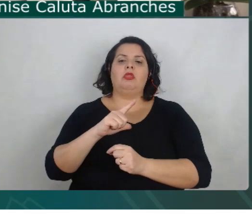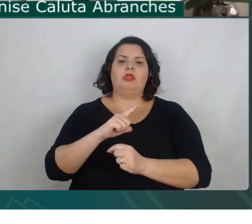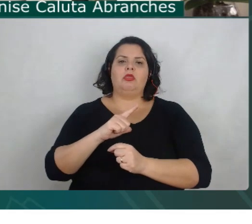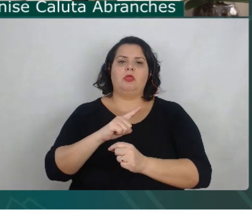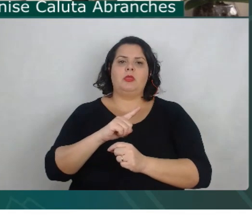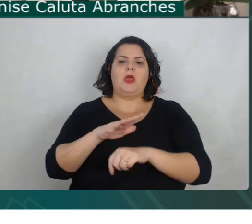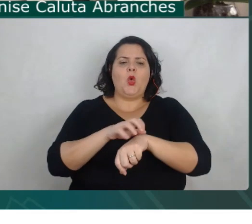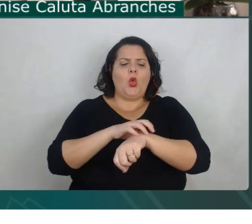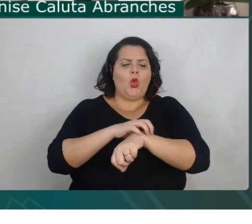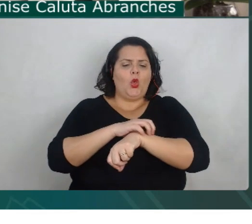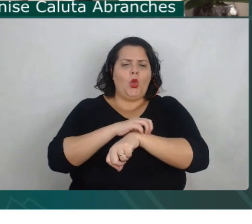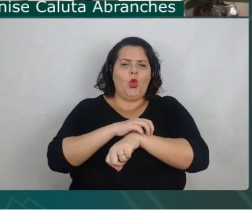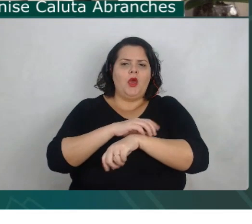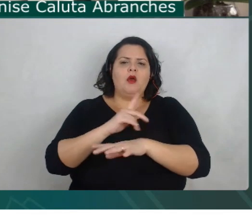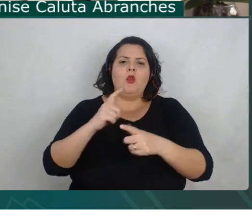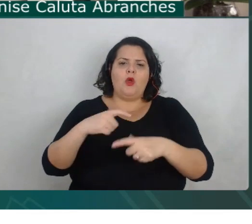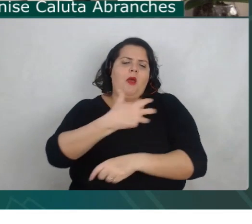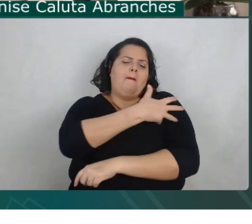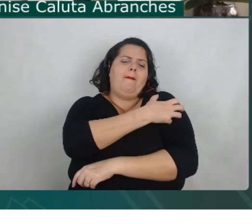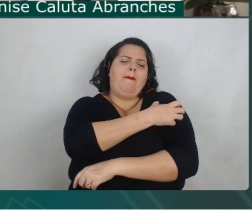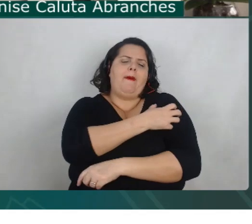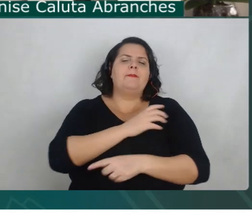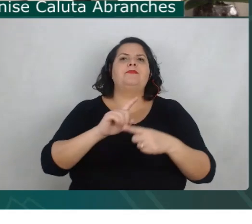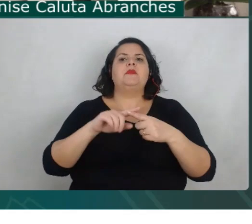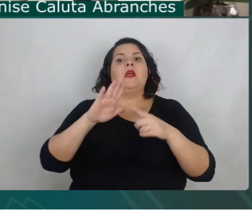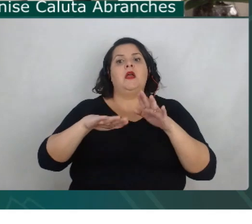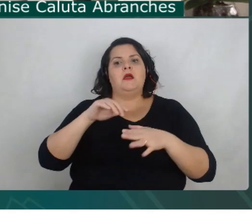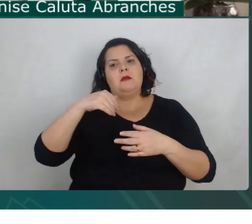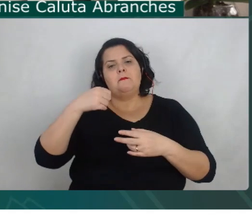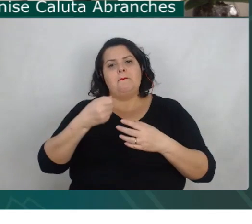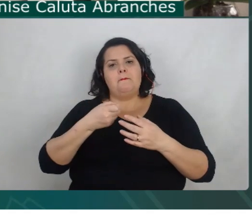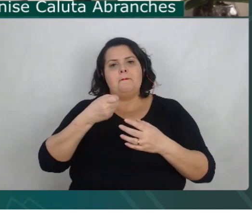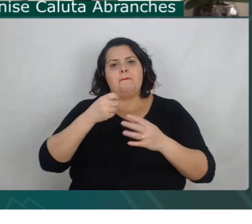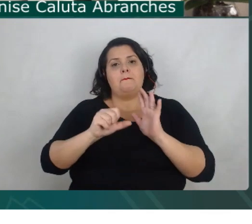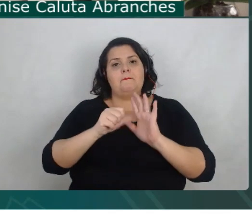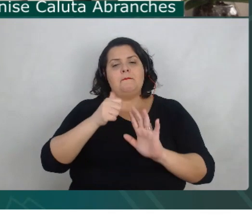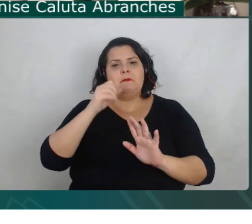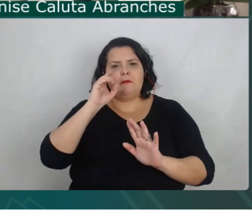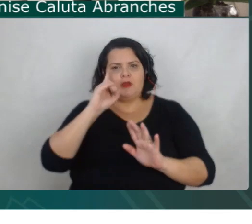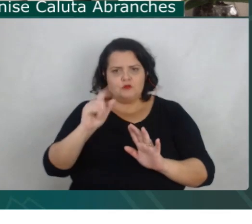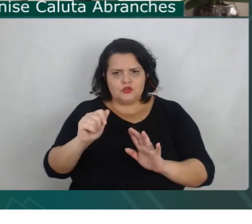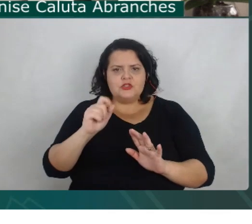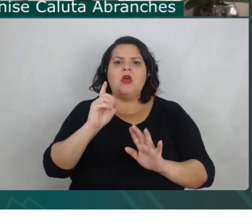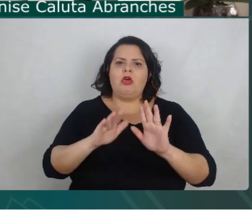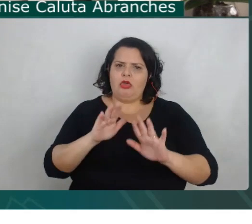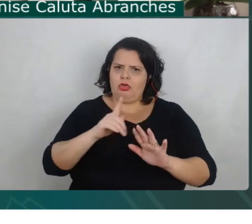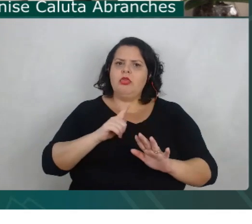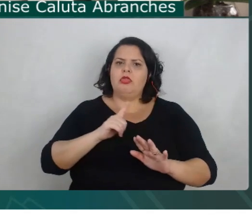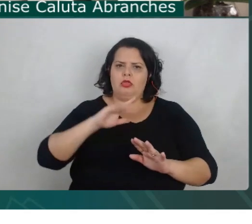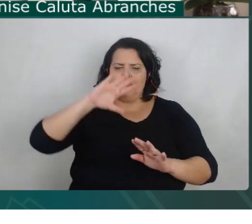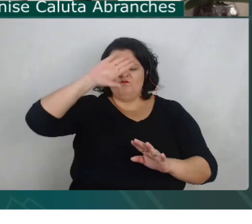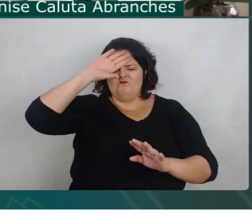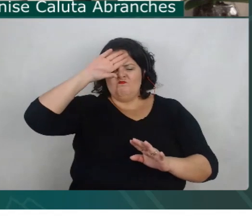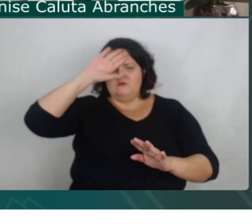febre no primeiro dia, principalmente, né? às vezes uma sensação de gripe,